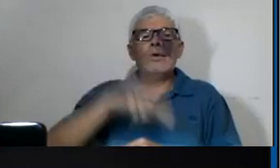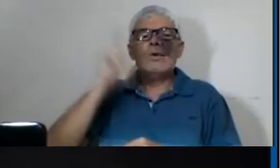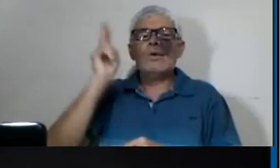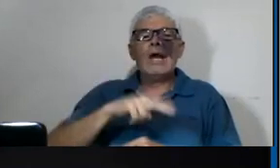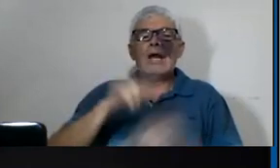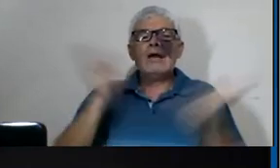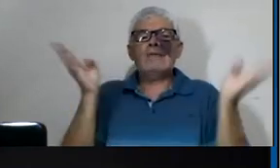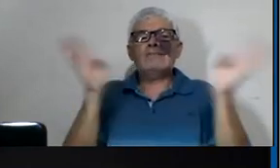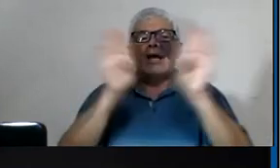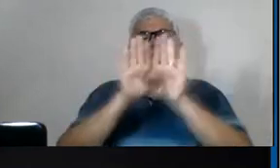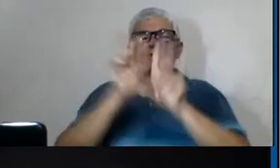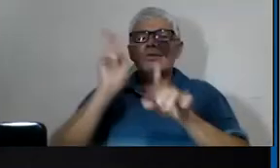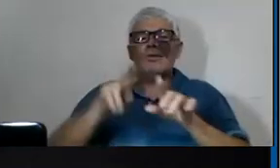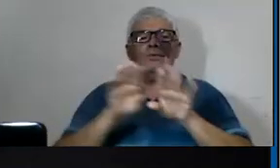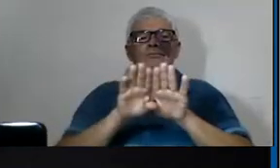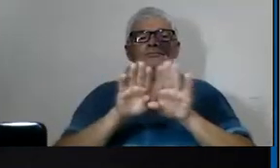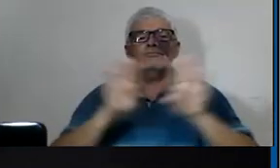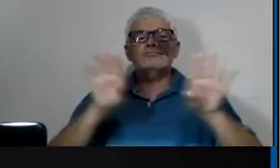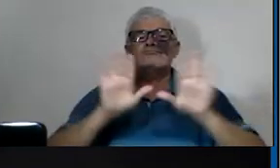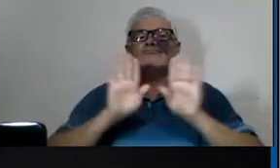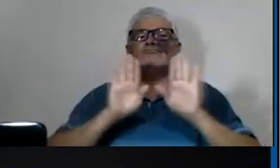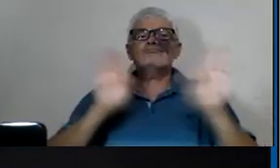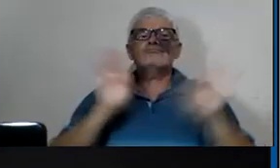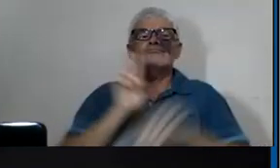não fica sem comunicação.